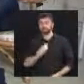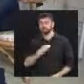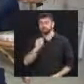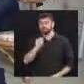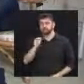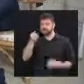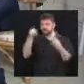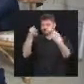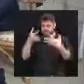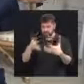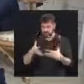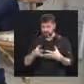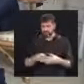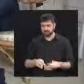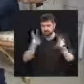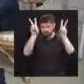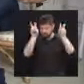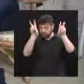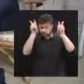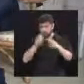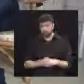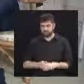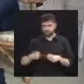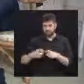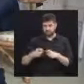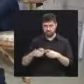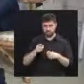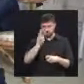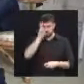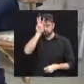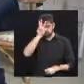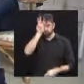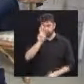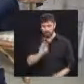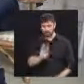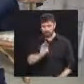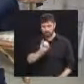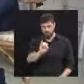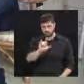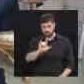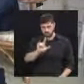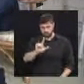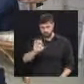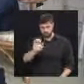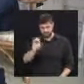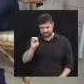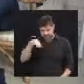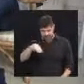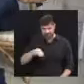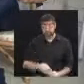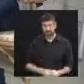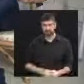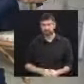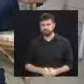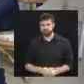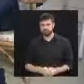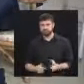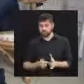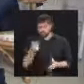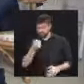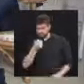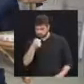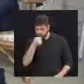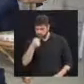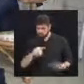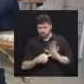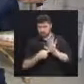está explicando para a gente sobre esse tema é o Dr. William Hipólito. Doutor, no segundo bloco